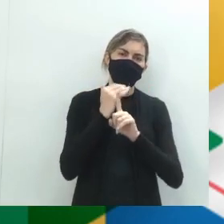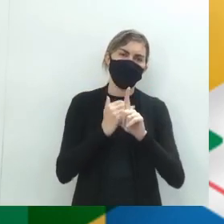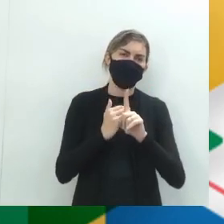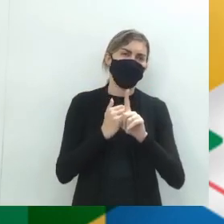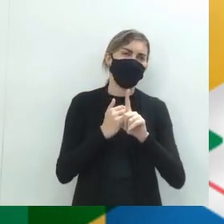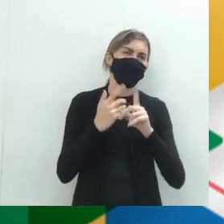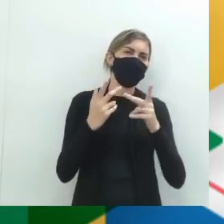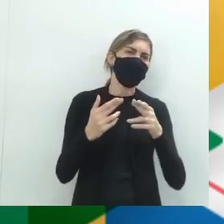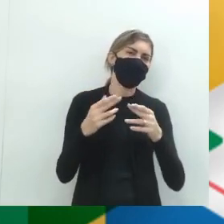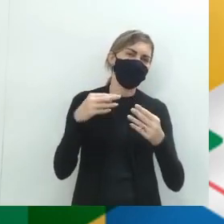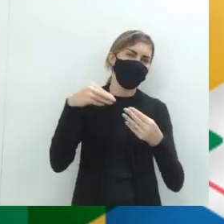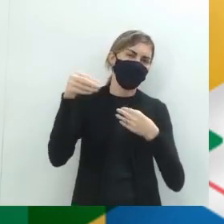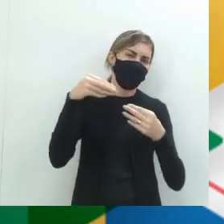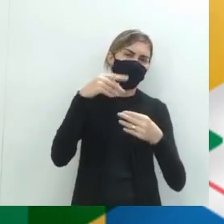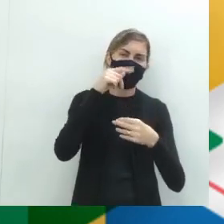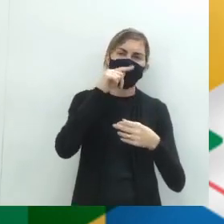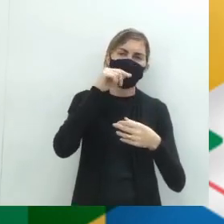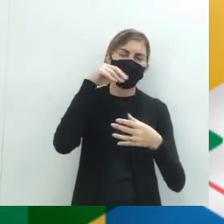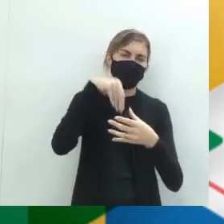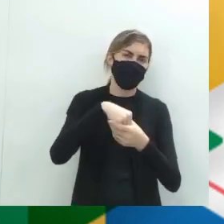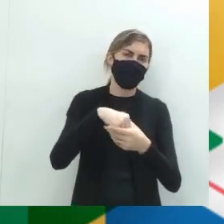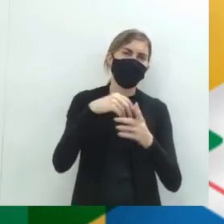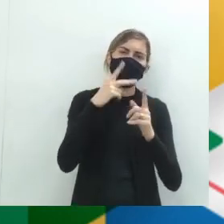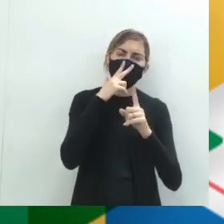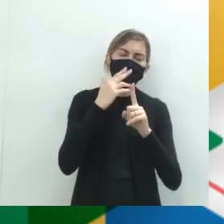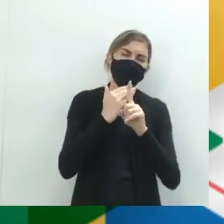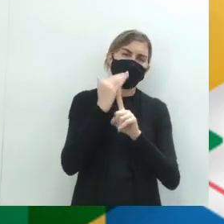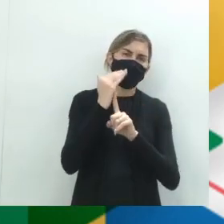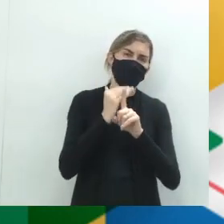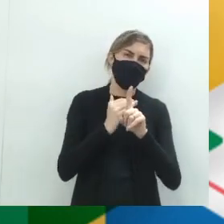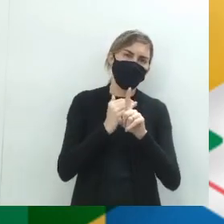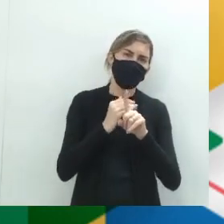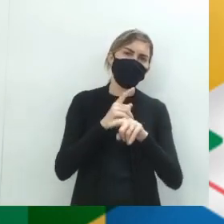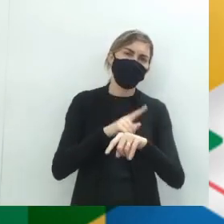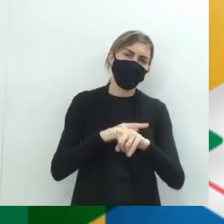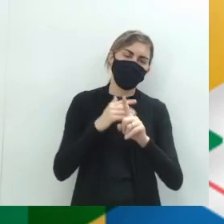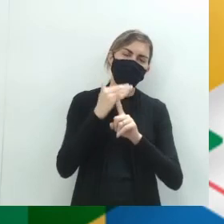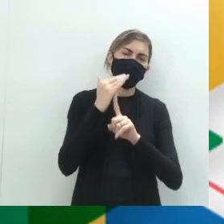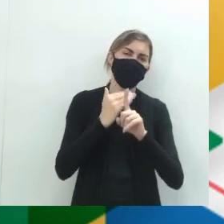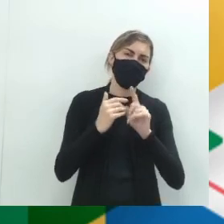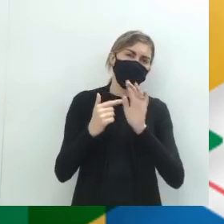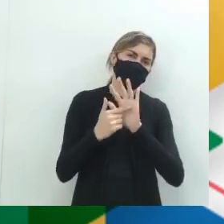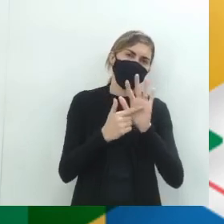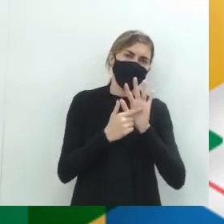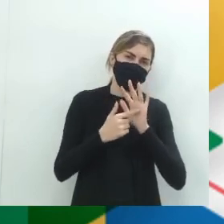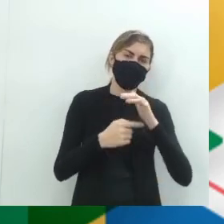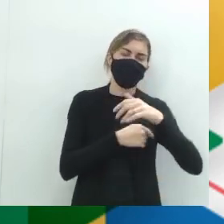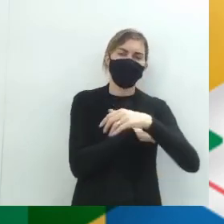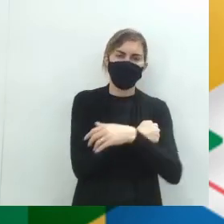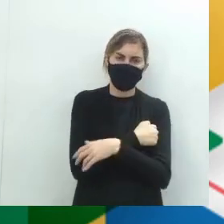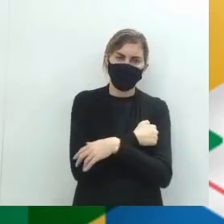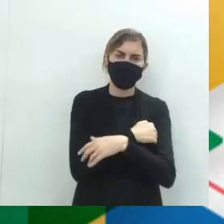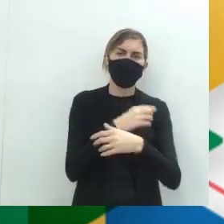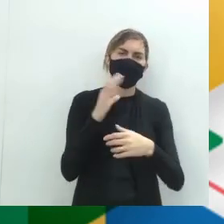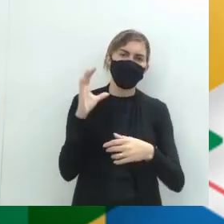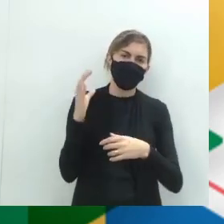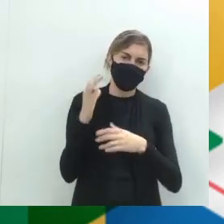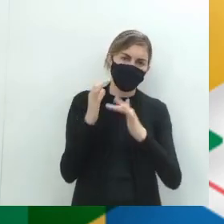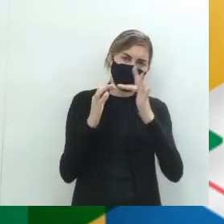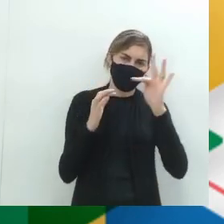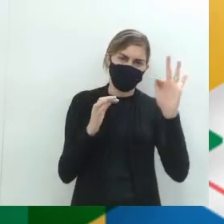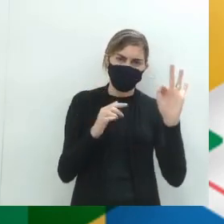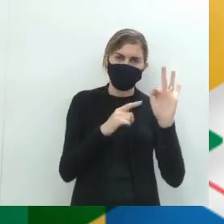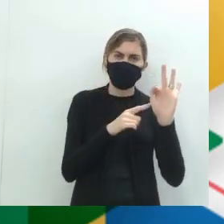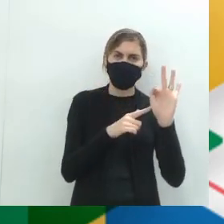com um certo líquido, a mesma temperatura. A temperatura indicada pelo termômetro graduado na escala